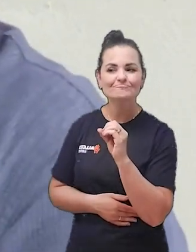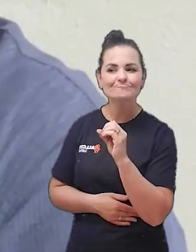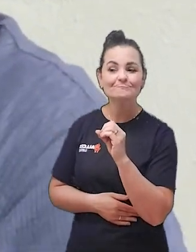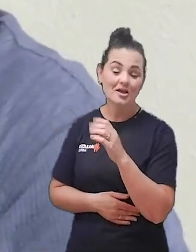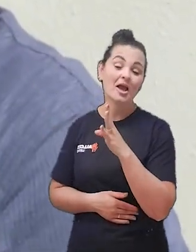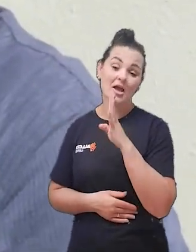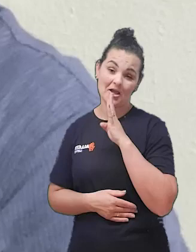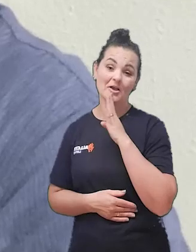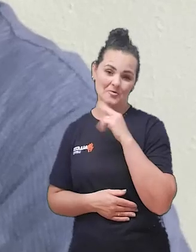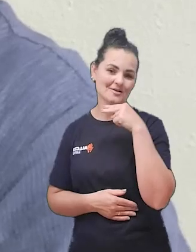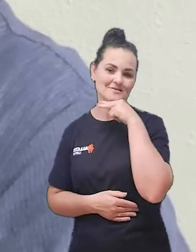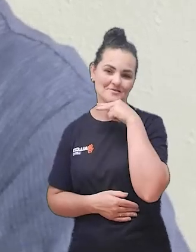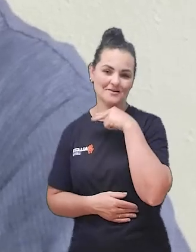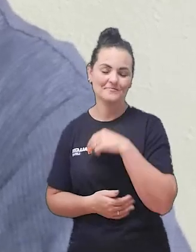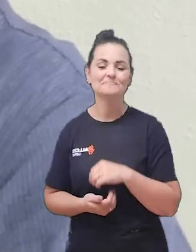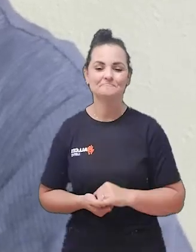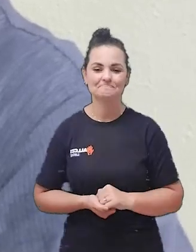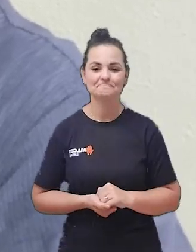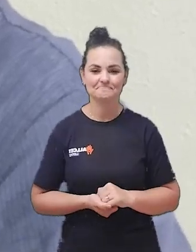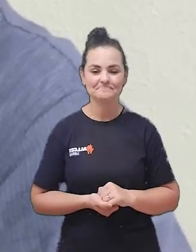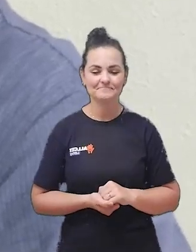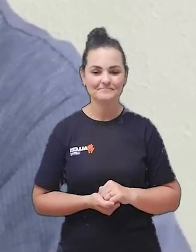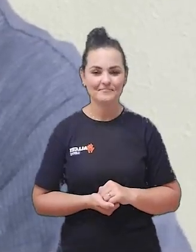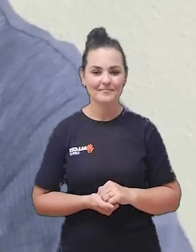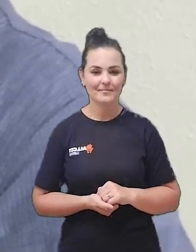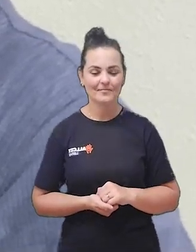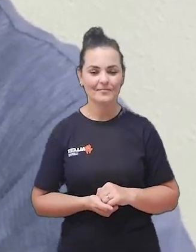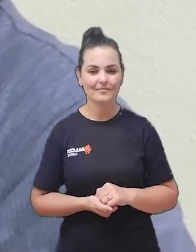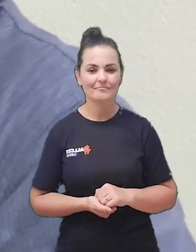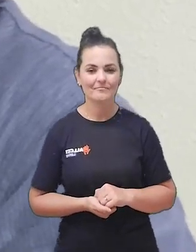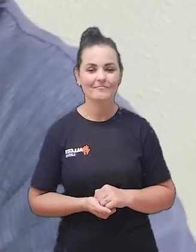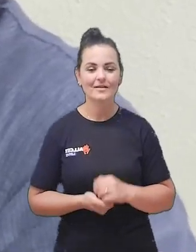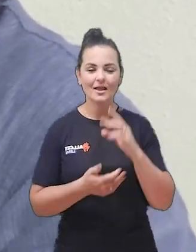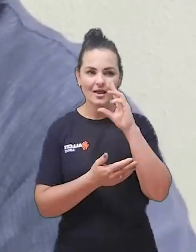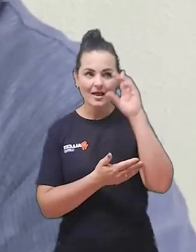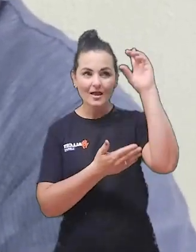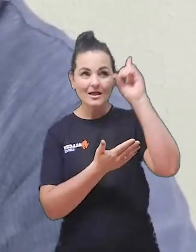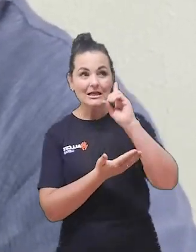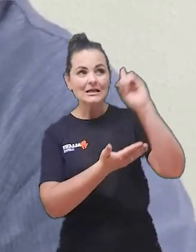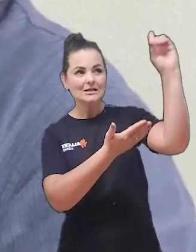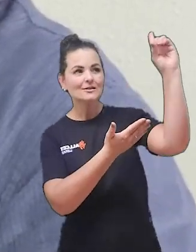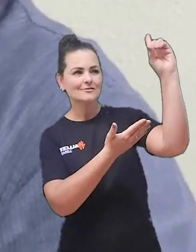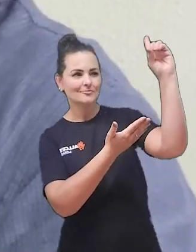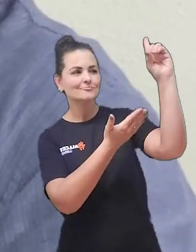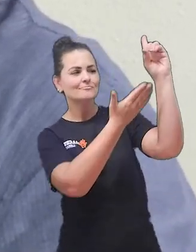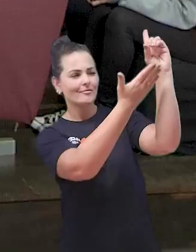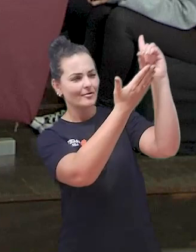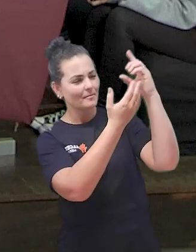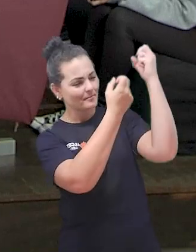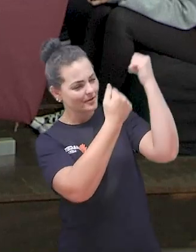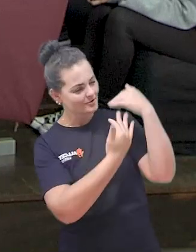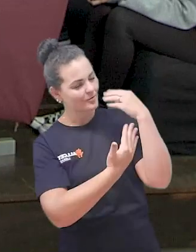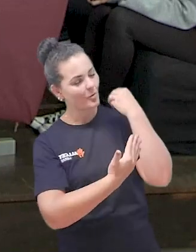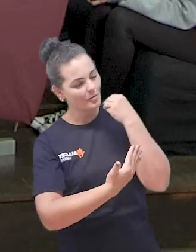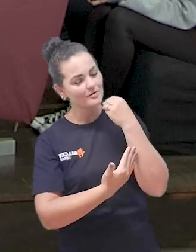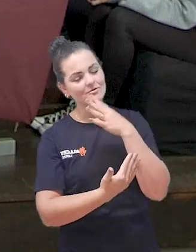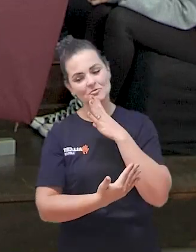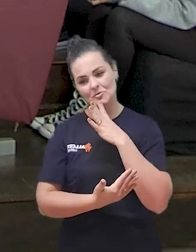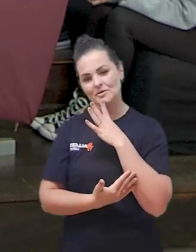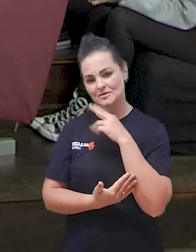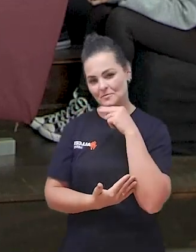É conhecer esse neto. Conhecer esse neto. Que Deus me dê essa oportunidade.